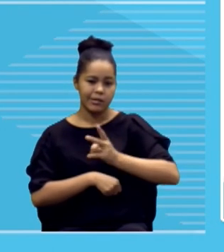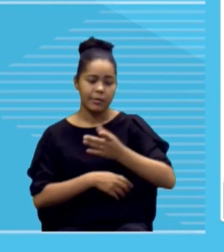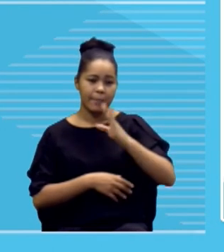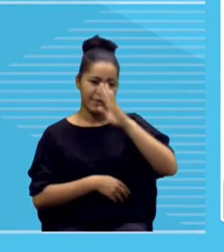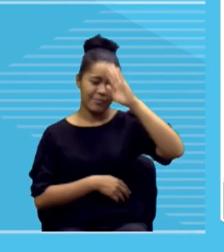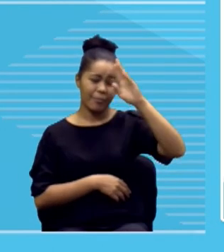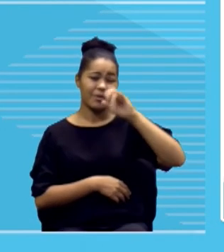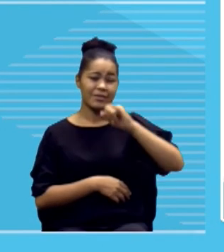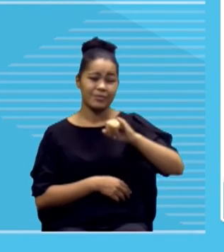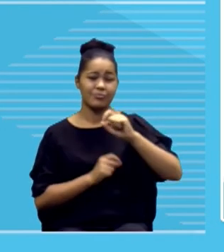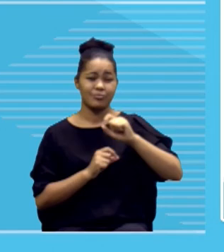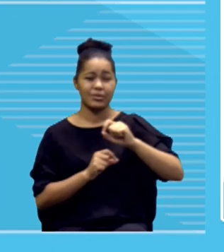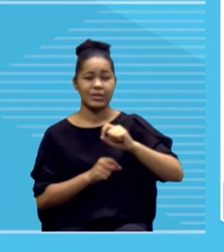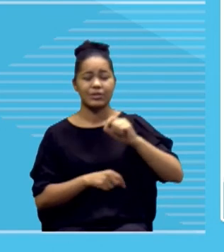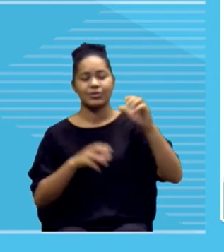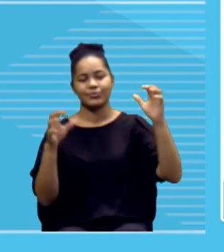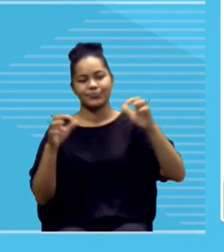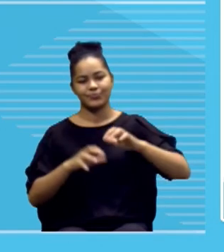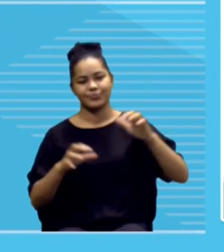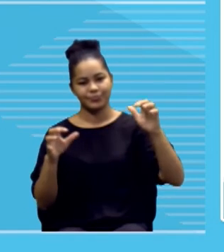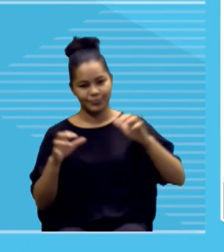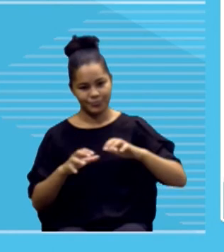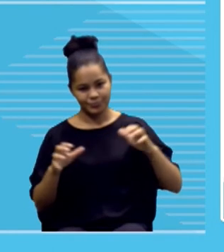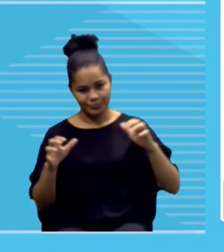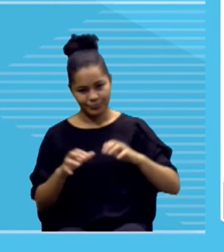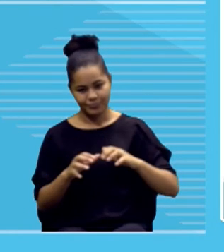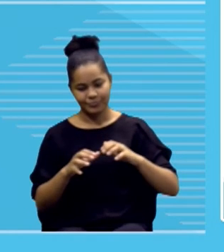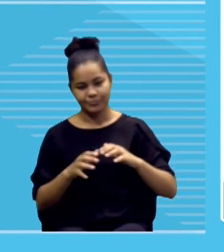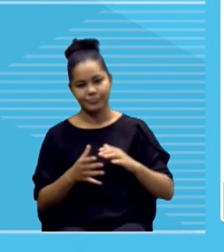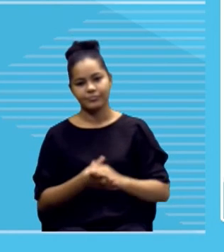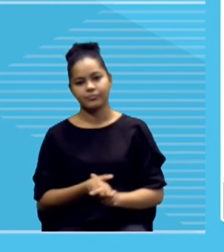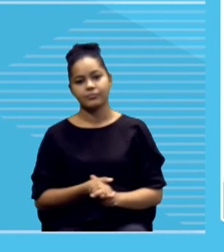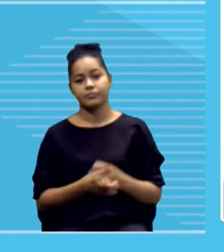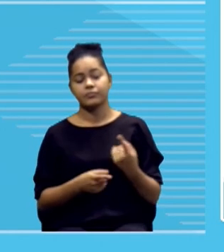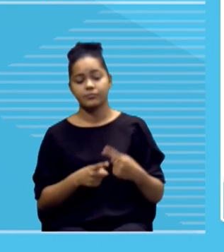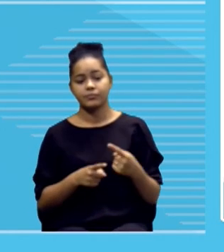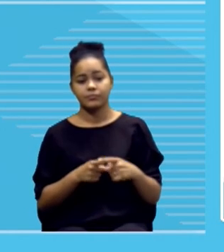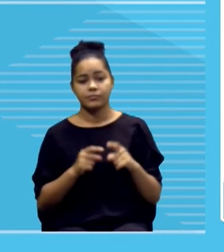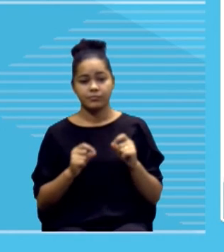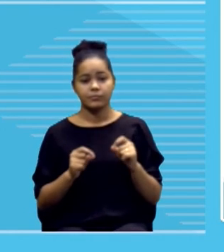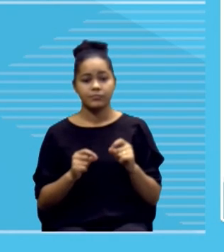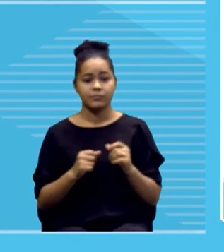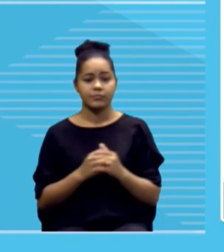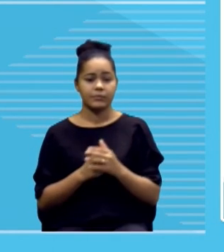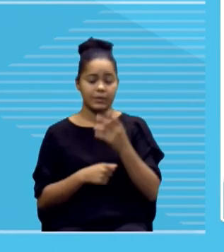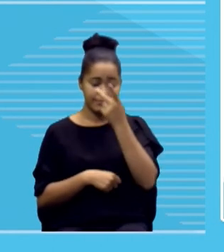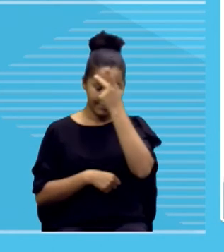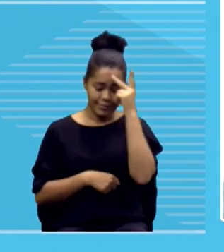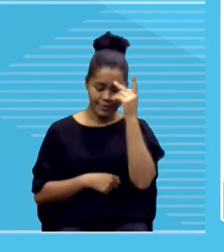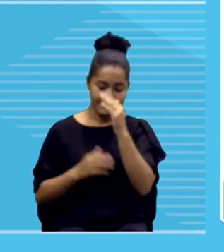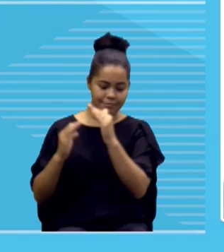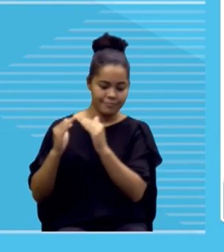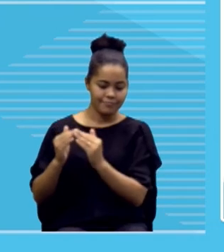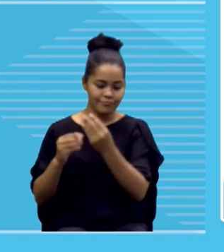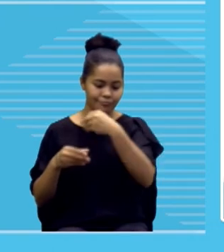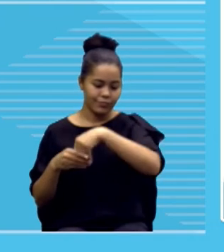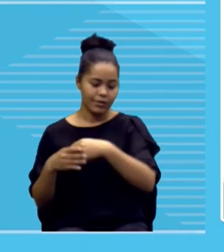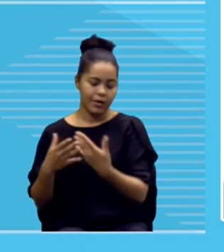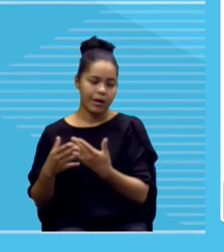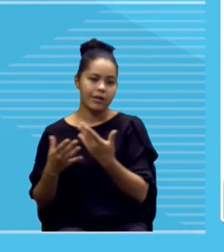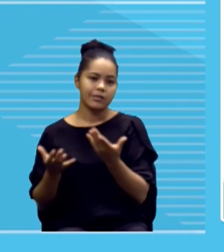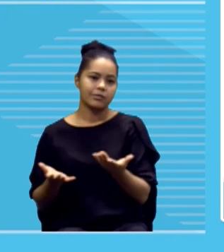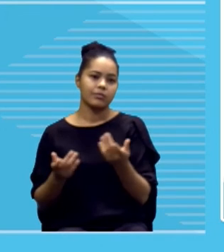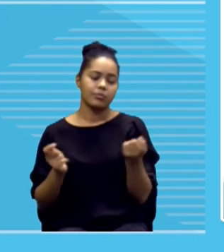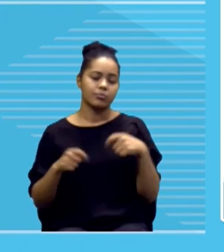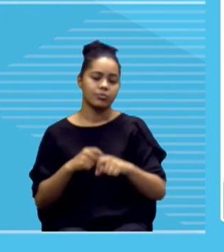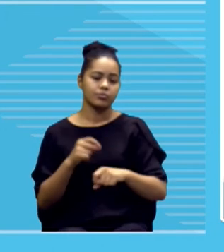nesse horário. Como está todo mundo em casa e está tendo um problema de excesso de água no sistema, então é fácil e até comum faltar